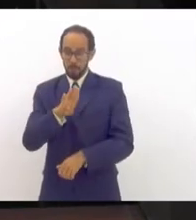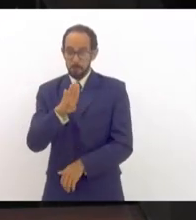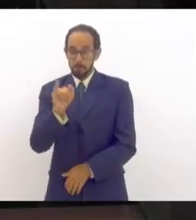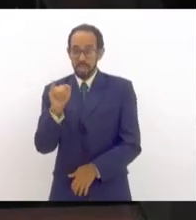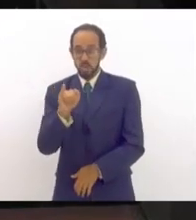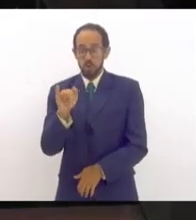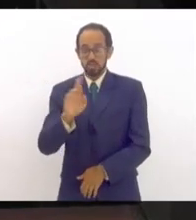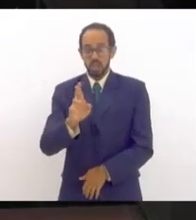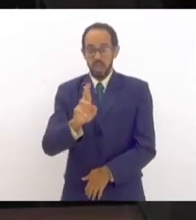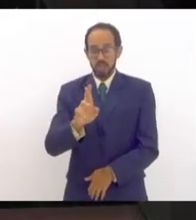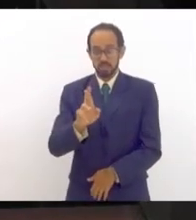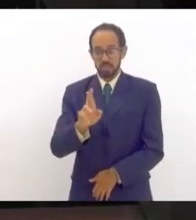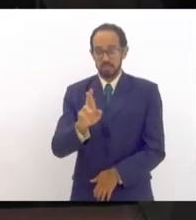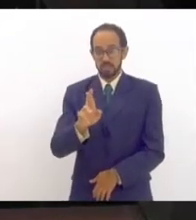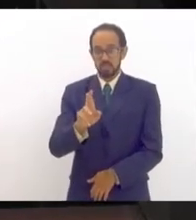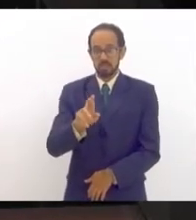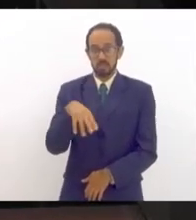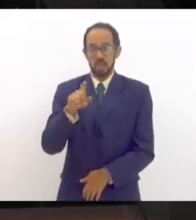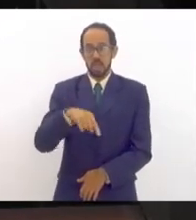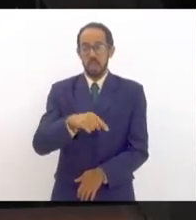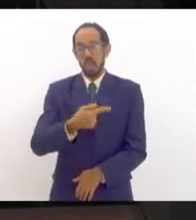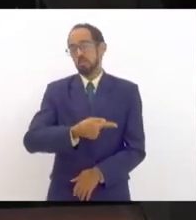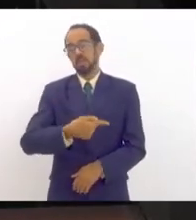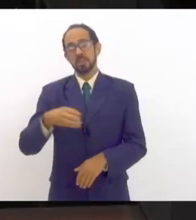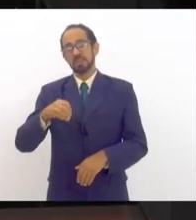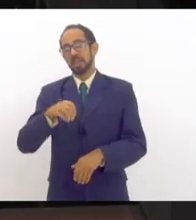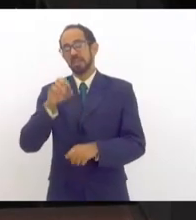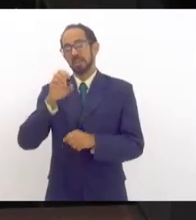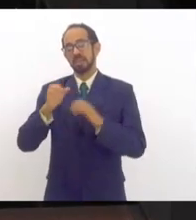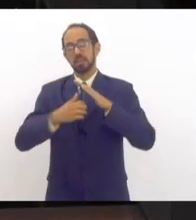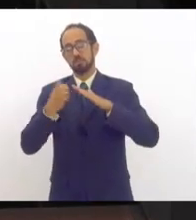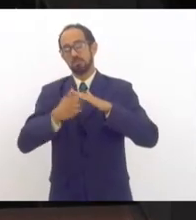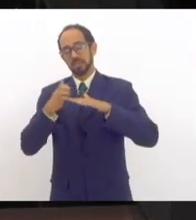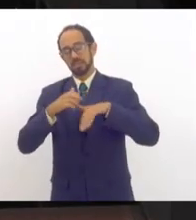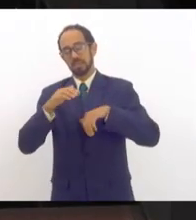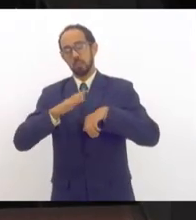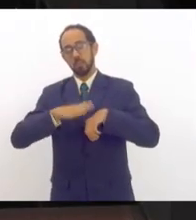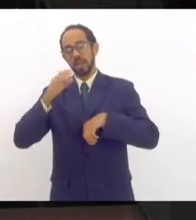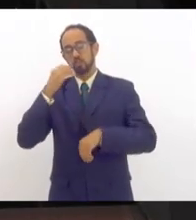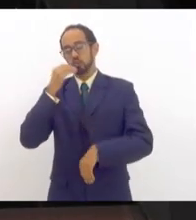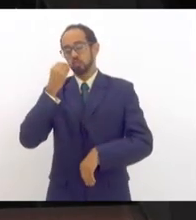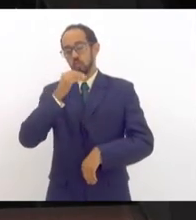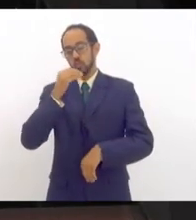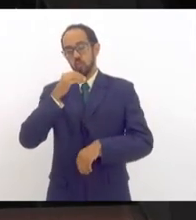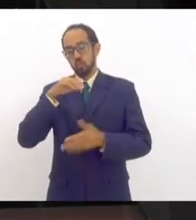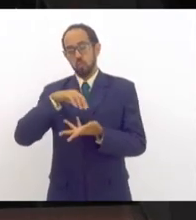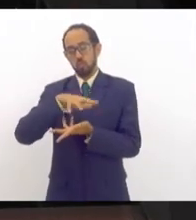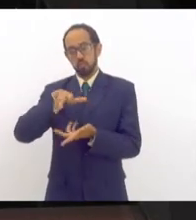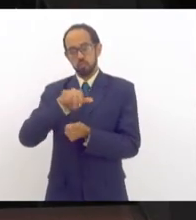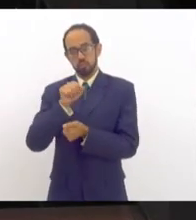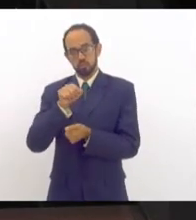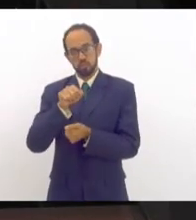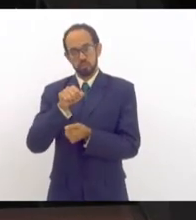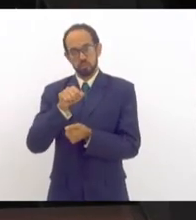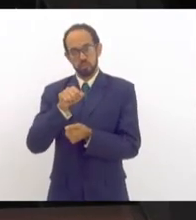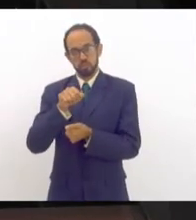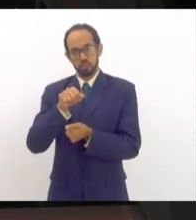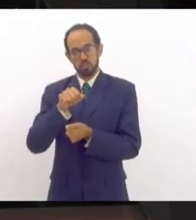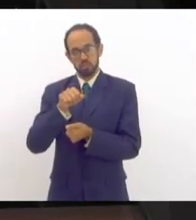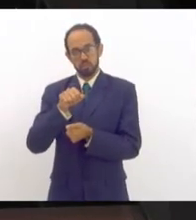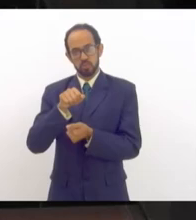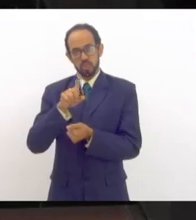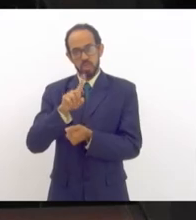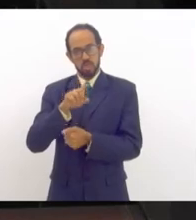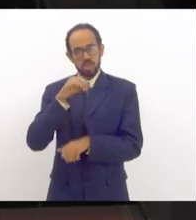tá entre aí uma das 70 empresas mais lucrativas do mundo com maior capital não fez o seu dever de casa de trabalhar com